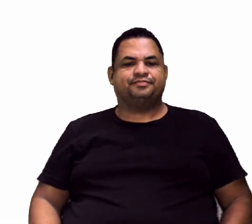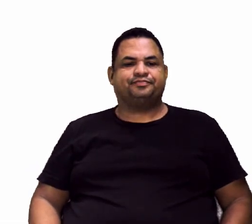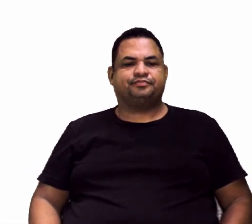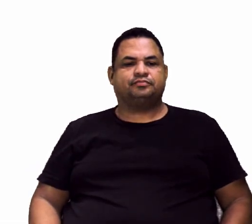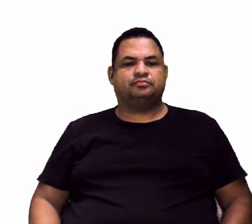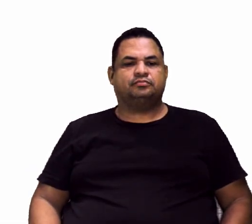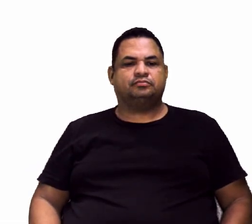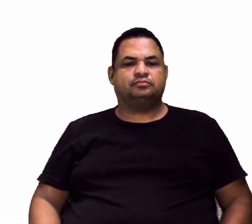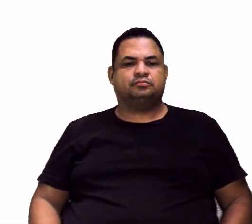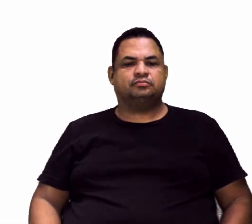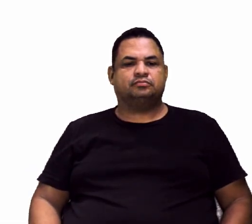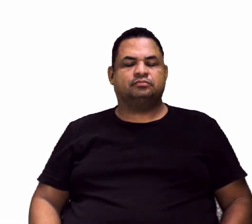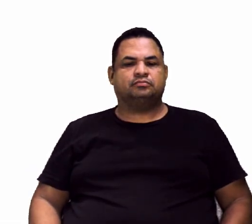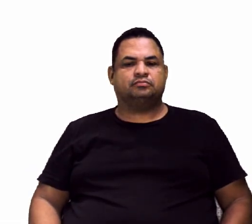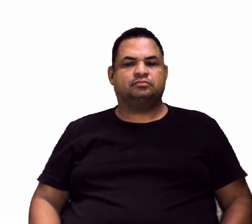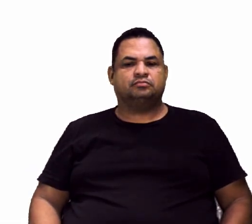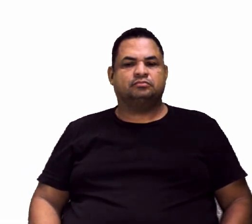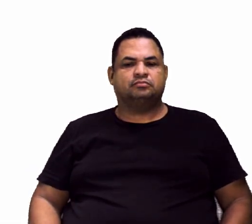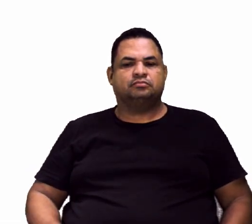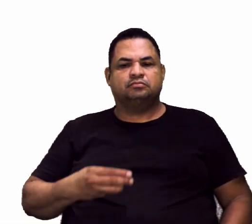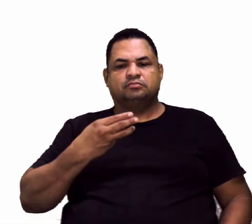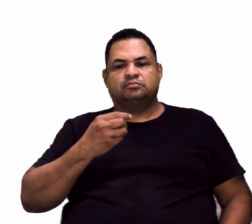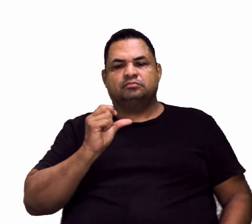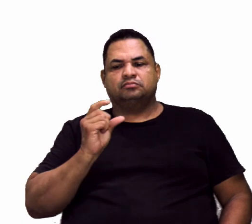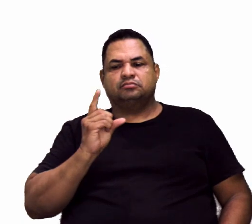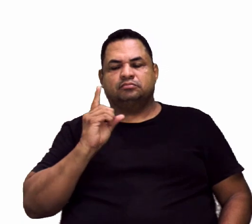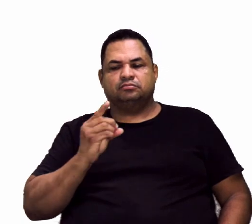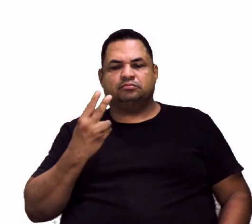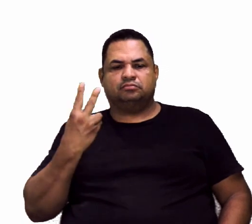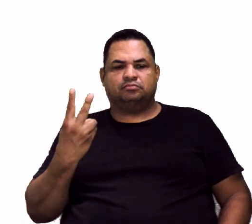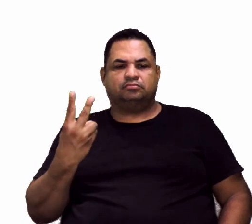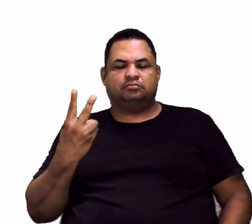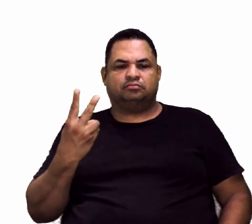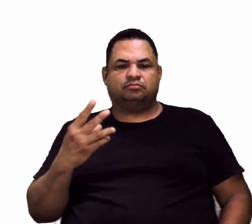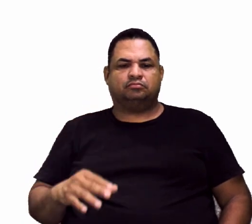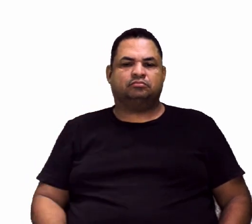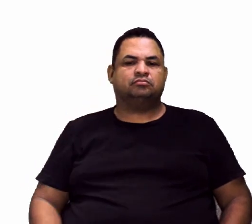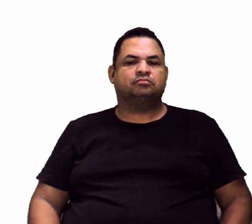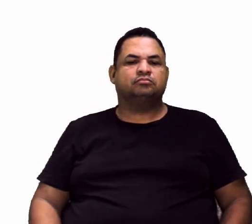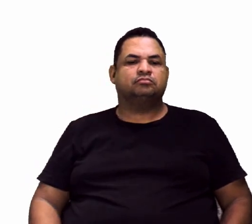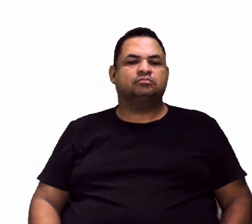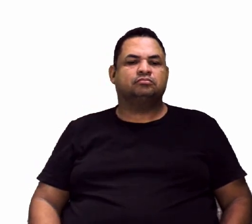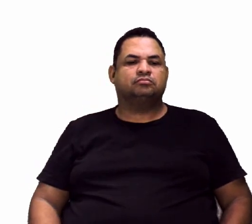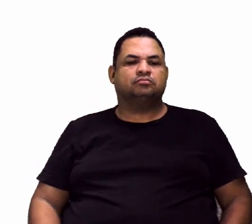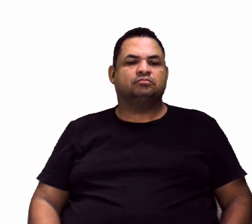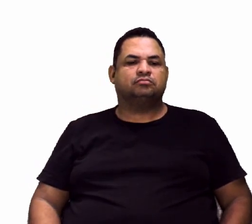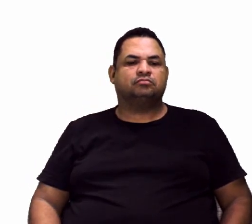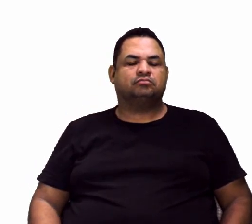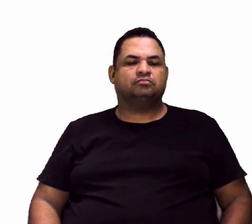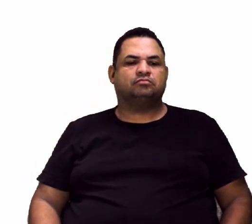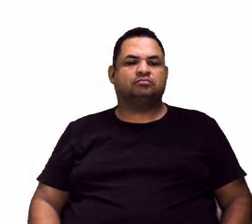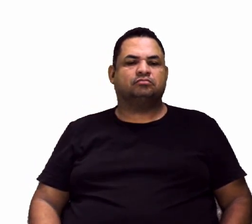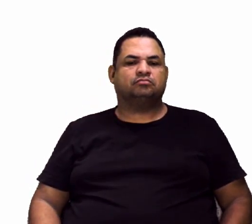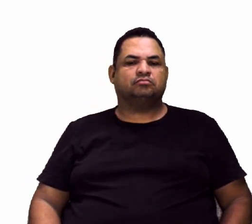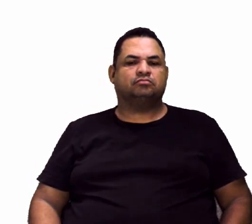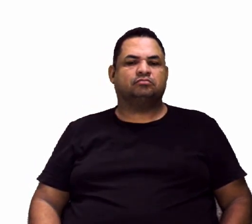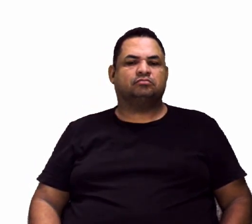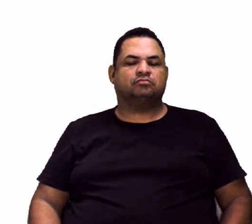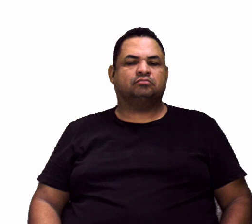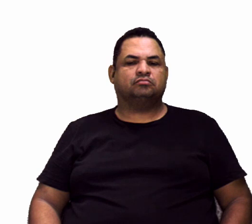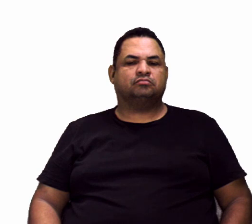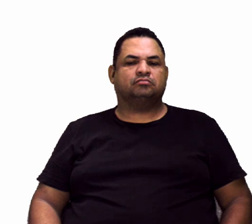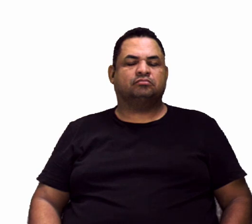eletrônica seria 3D2. Então, 3D2 quer dizer que seria a